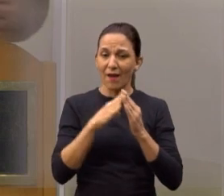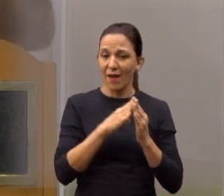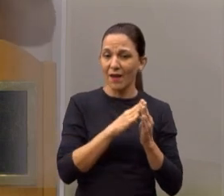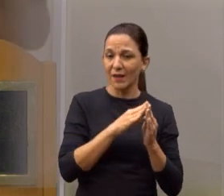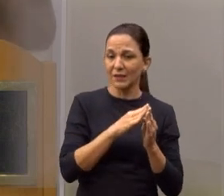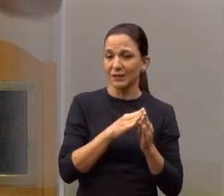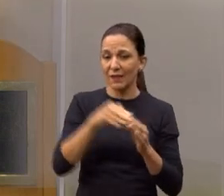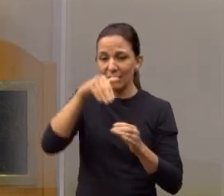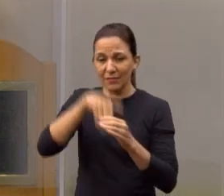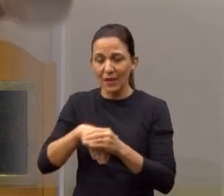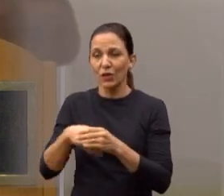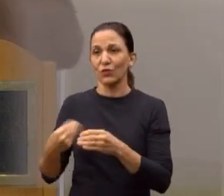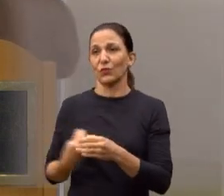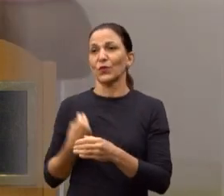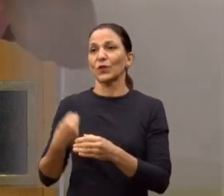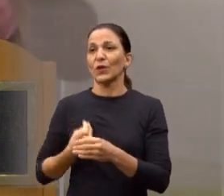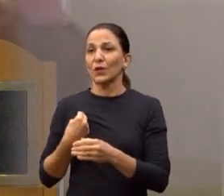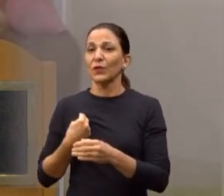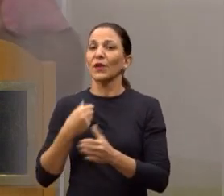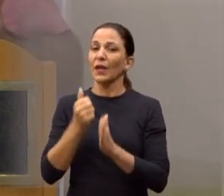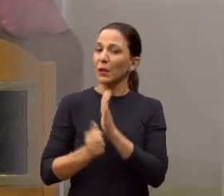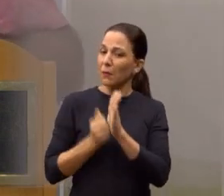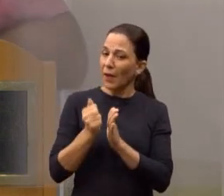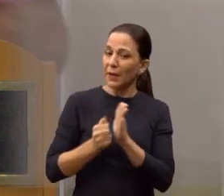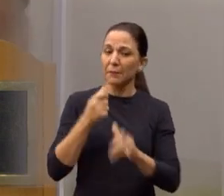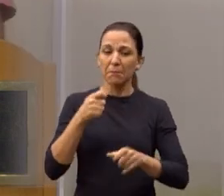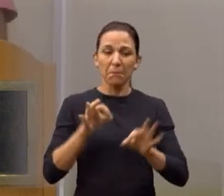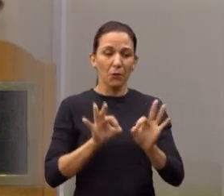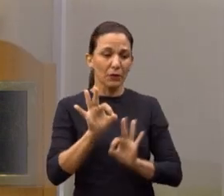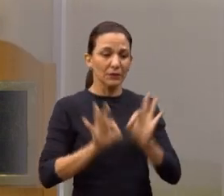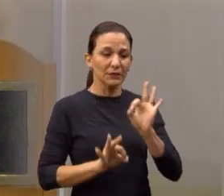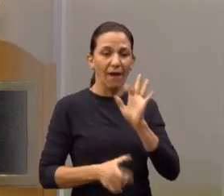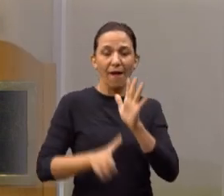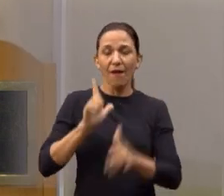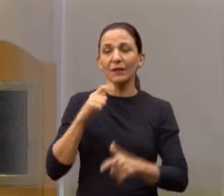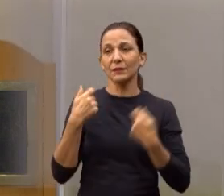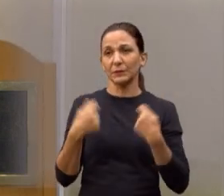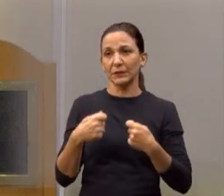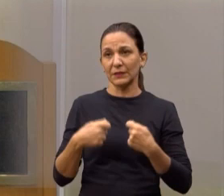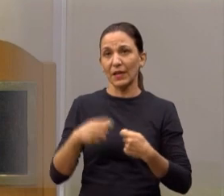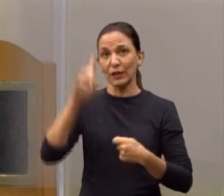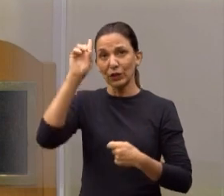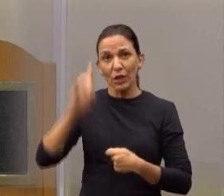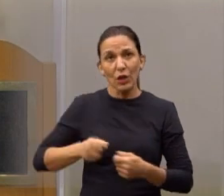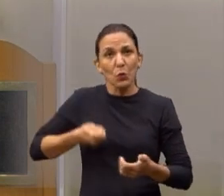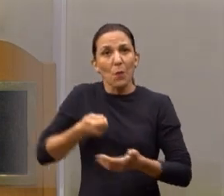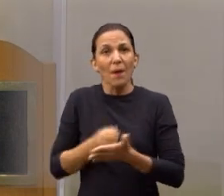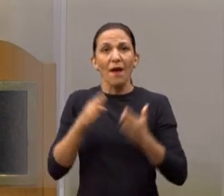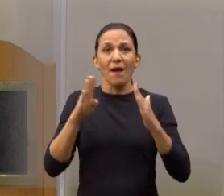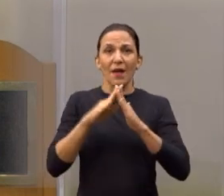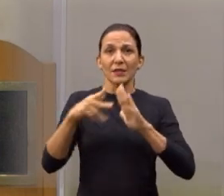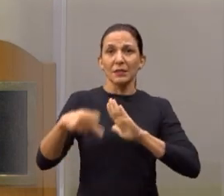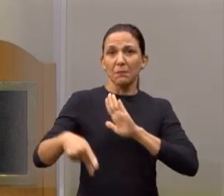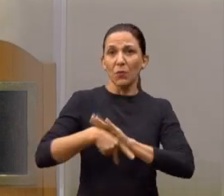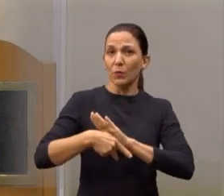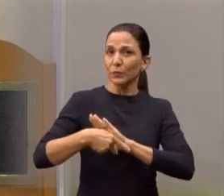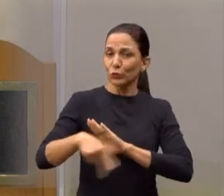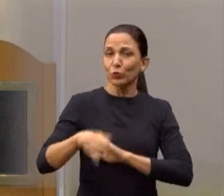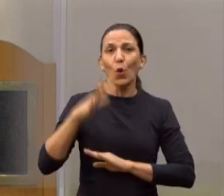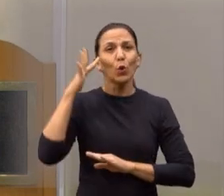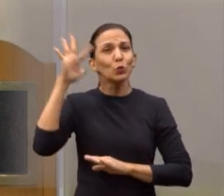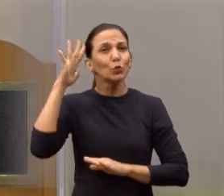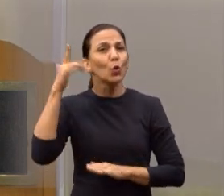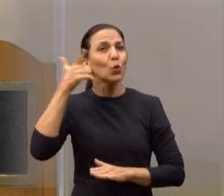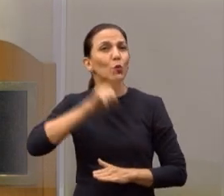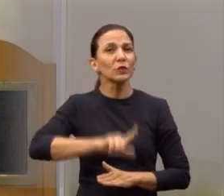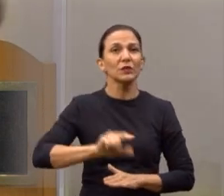importantíssimo e Araraquara tem que estar pronta Porque novos Empreendimentos virão as pessoas têm o direito de comprar sua casa própria porque é um sonho delas e é